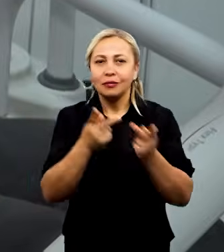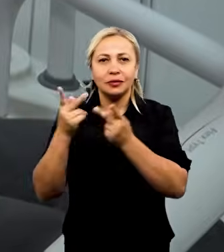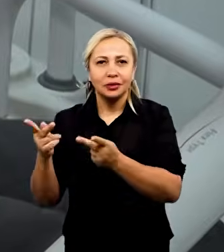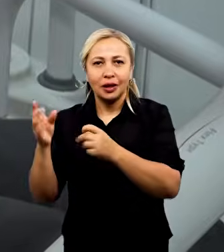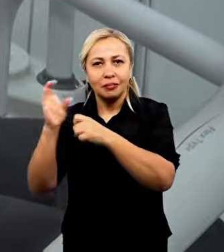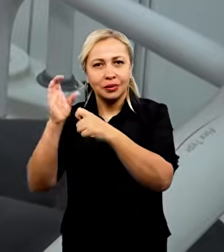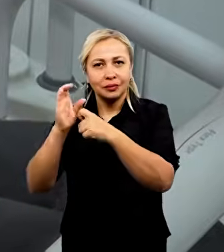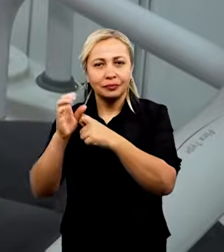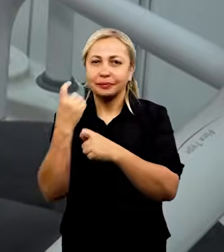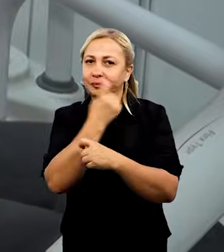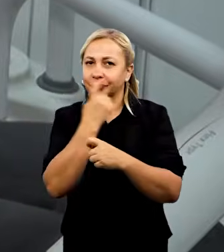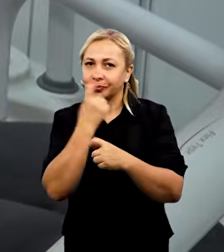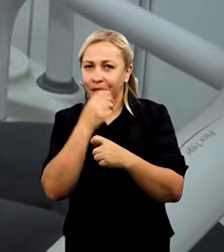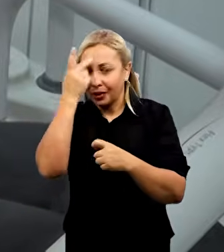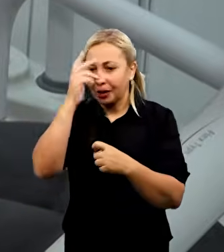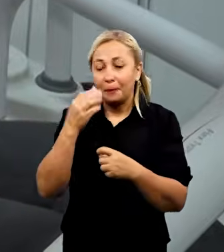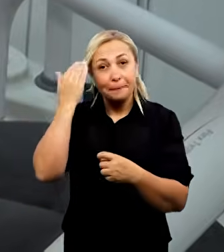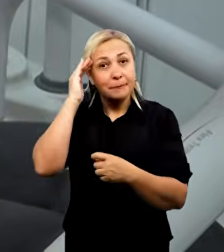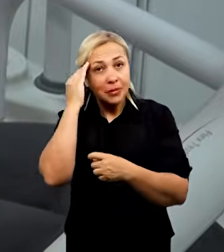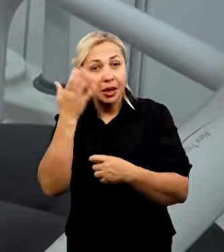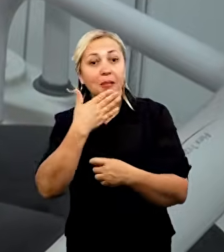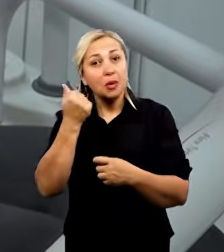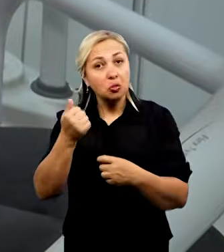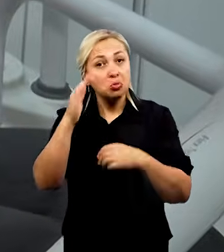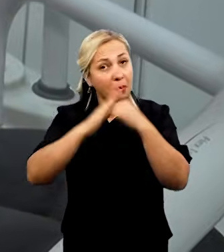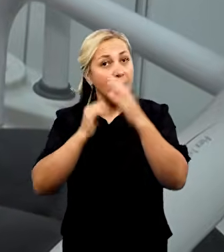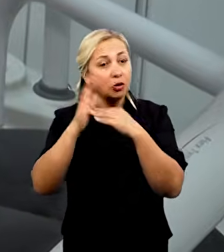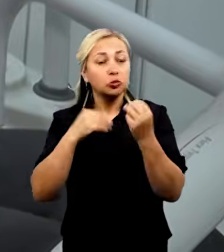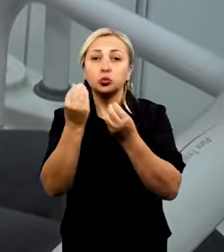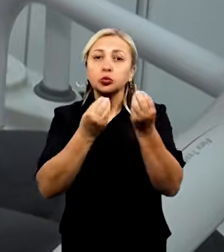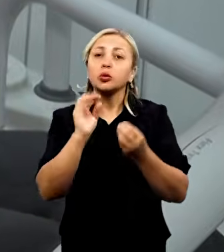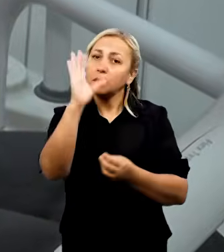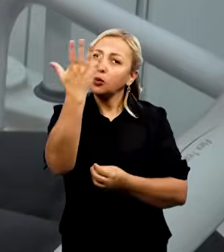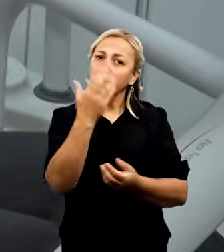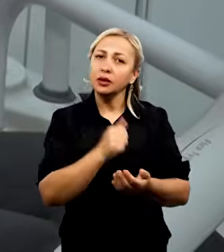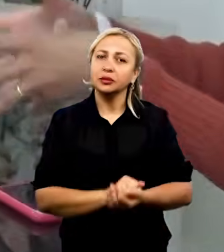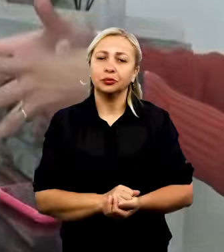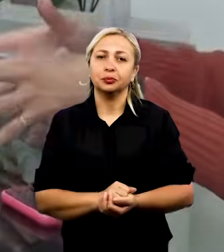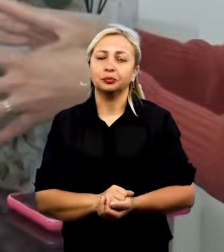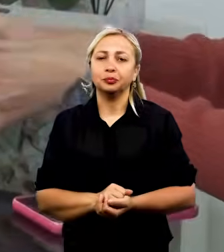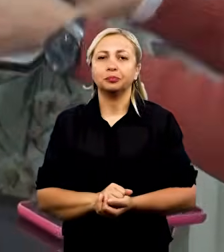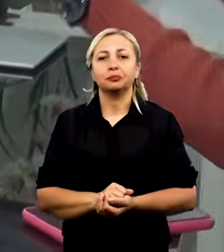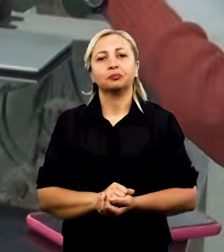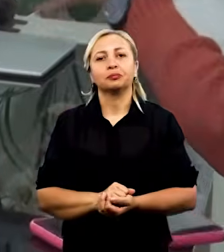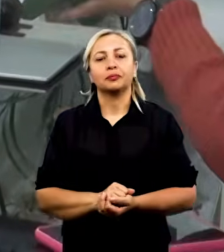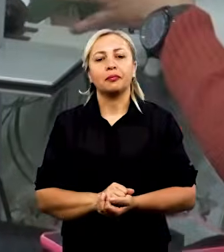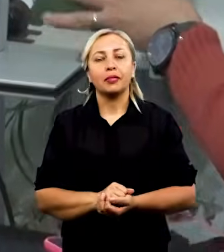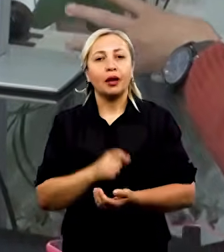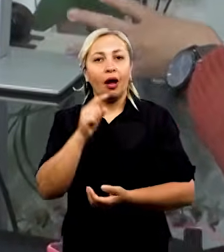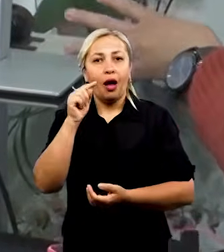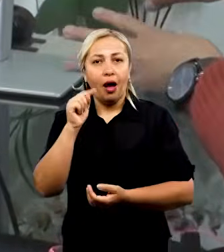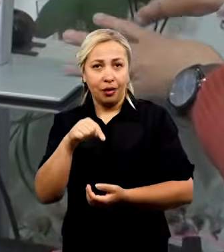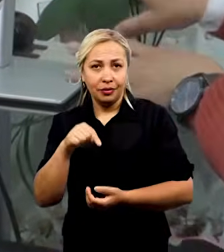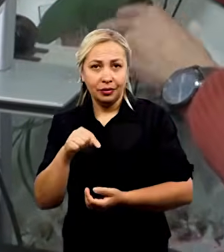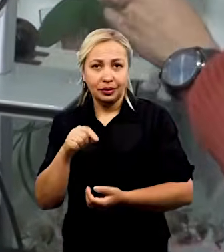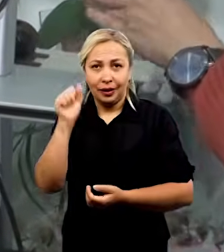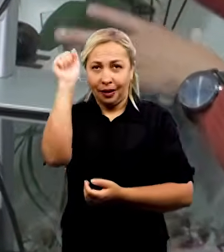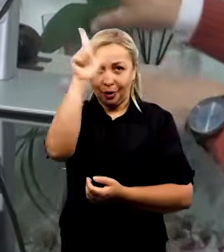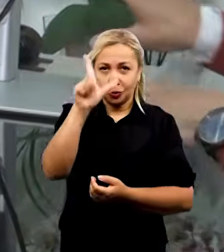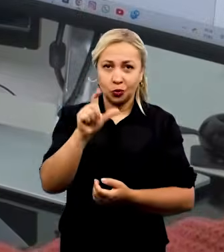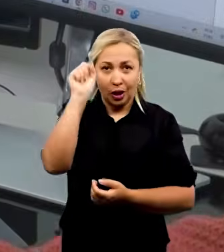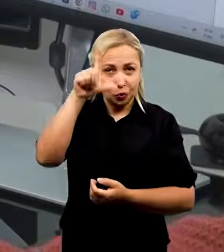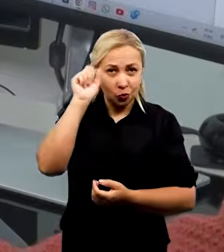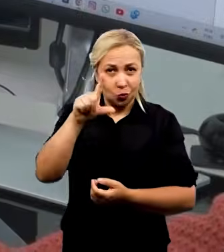áreas. A nossa equipe foi a uma clínica de odontologia para entender na prática como a ferramenta